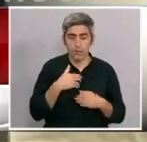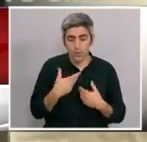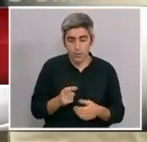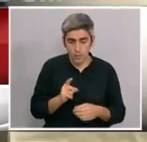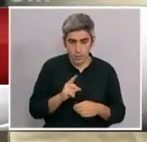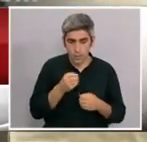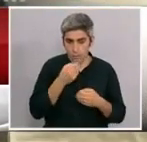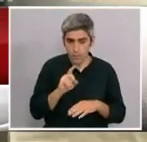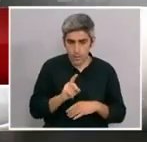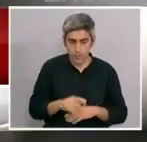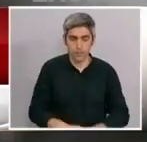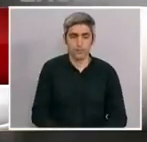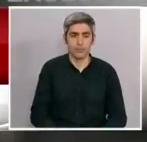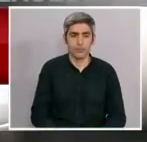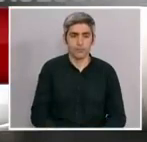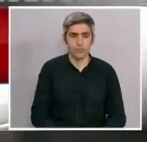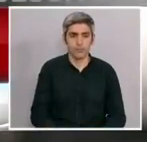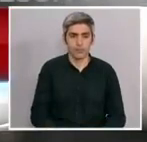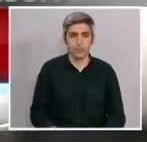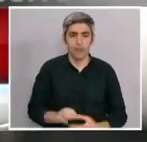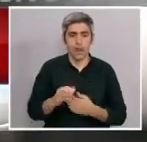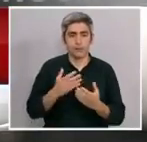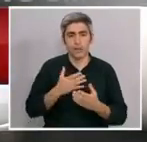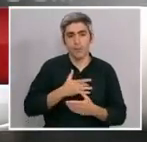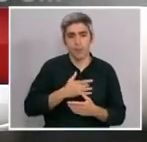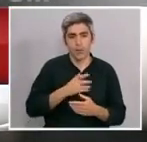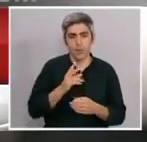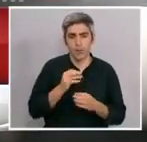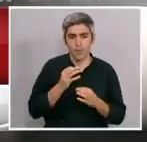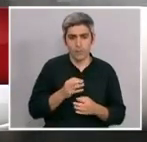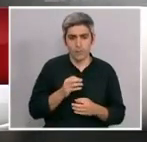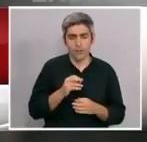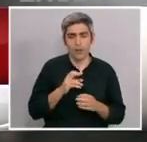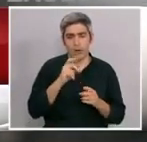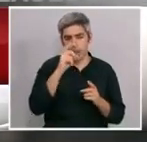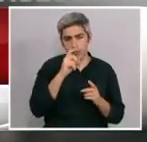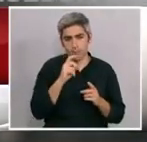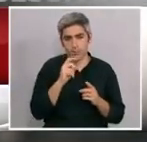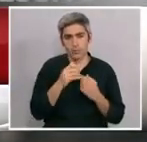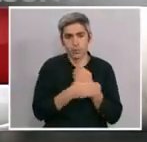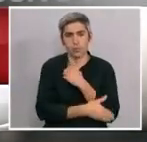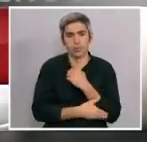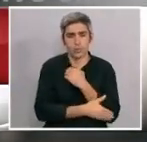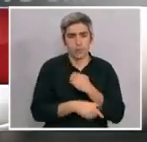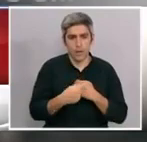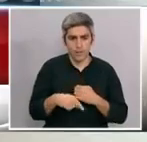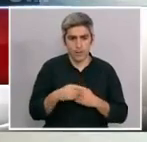não o percas. Sobre a relação amorosa, que nunca confirma, Rosália lembra aos filhos.